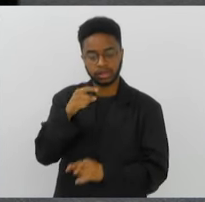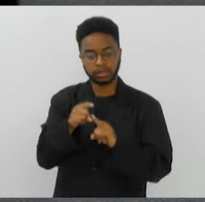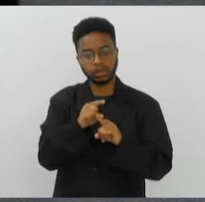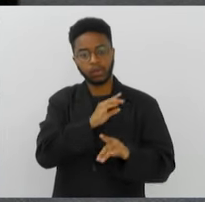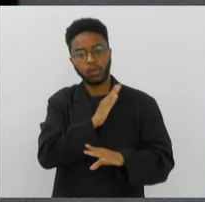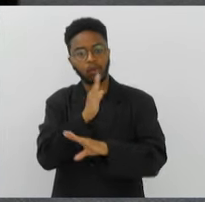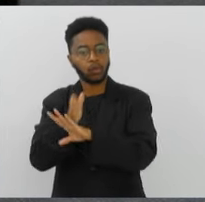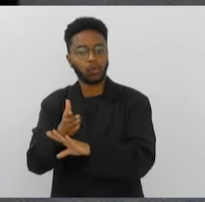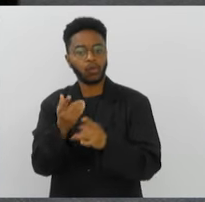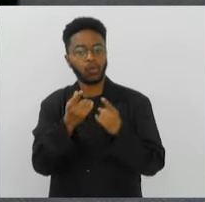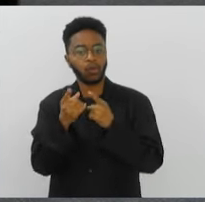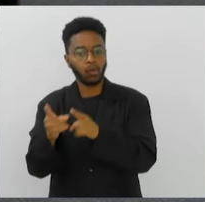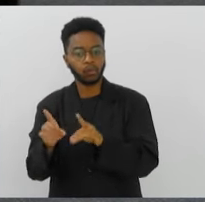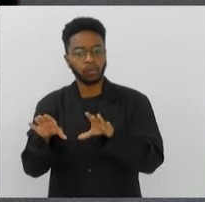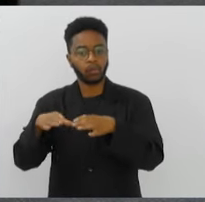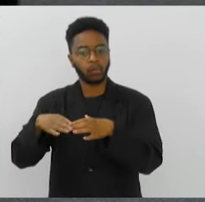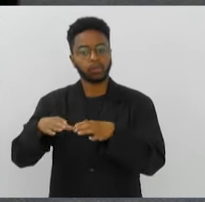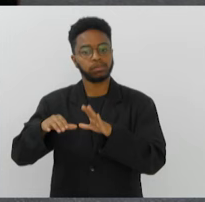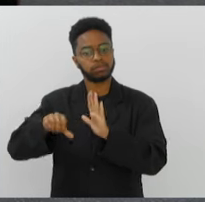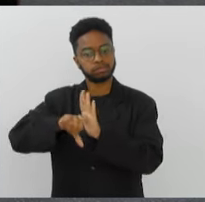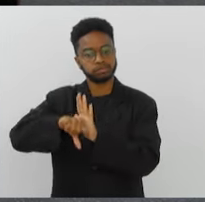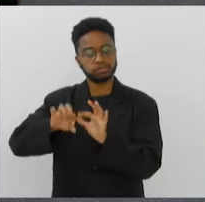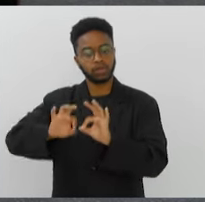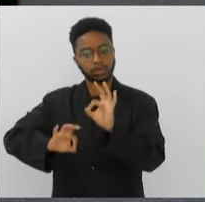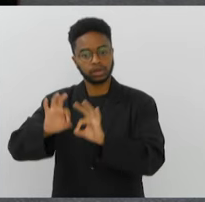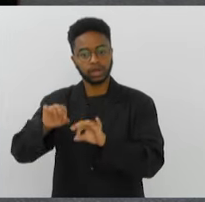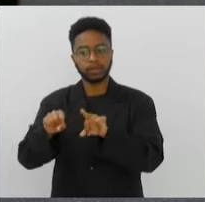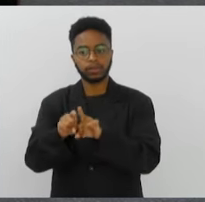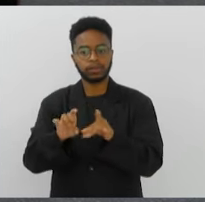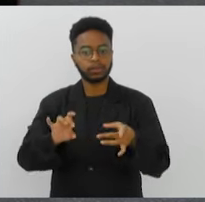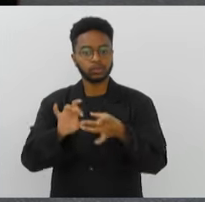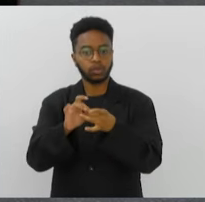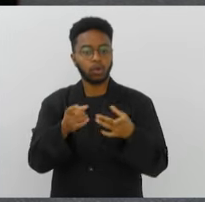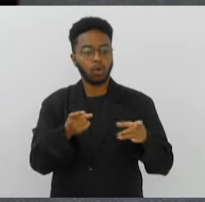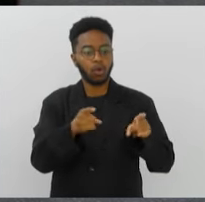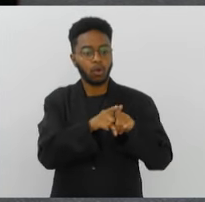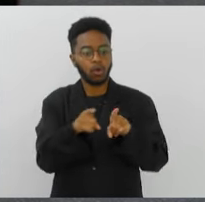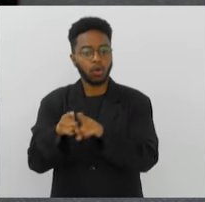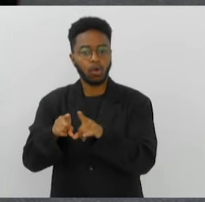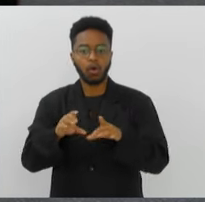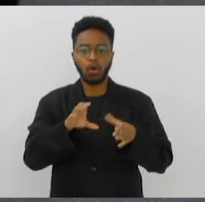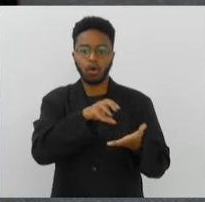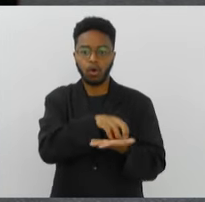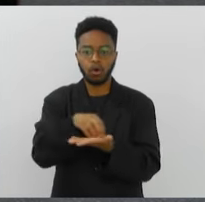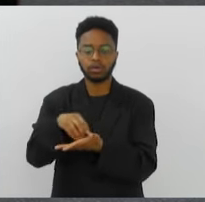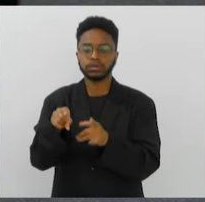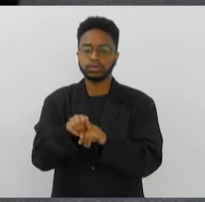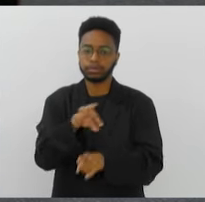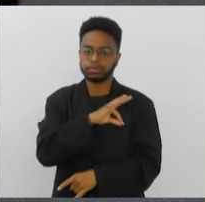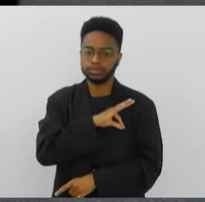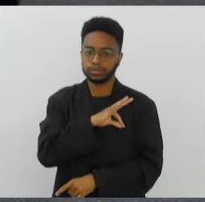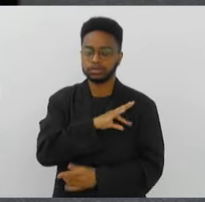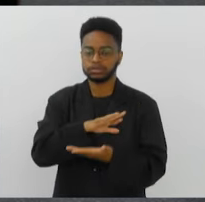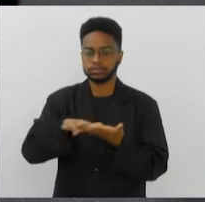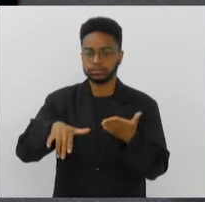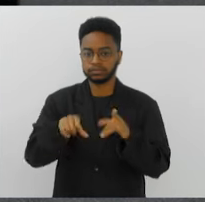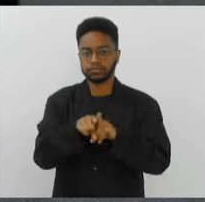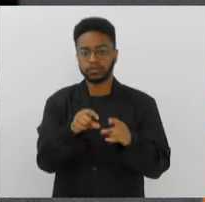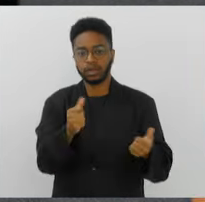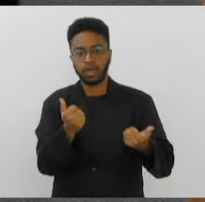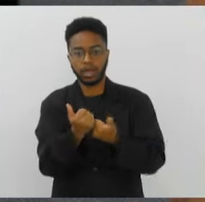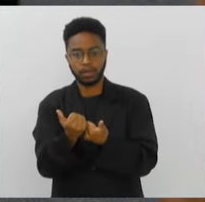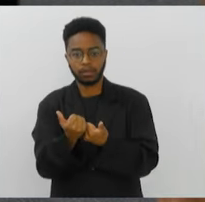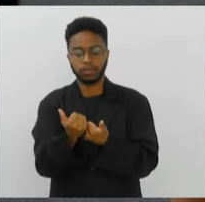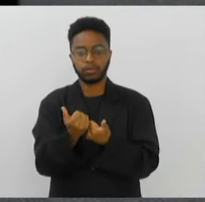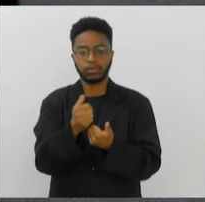organizado, com a parceria dos órgãos que são responsáveis pelas forças de segurança, como a Polícia Militar, a Polícia Civil e o apoio